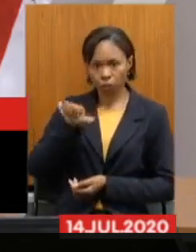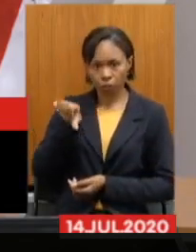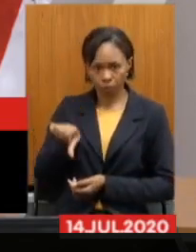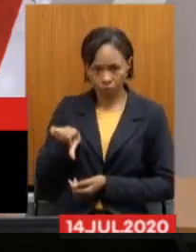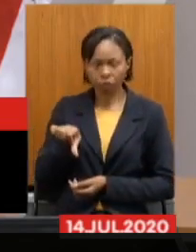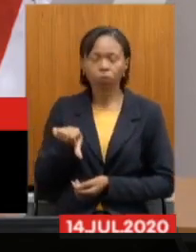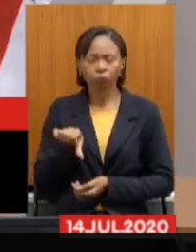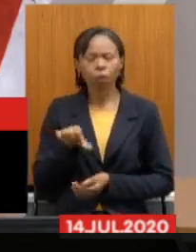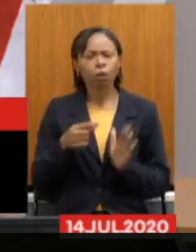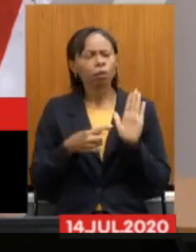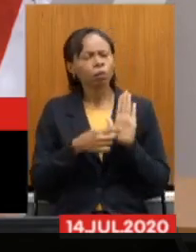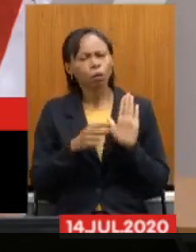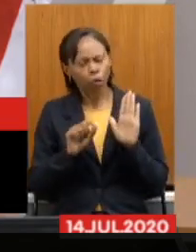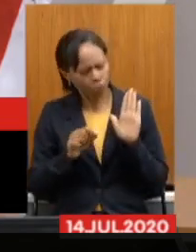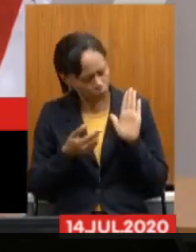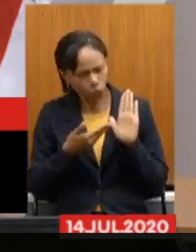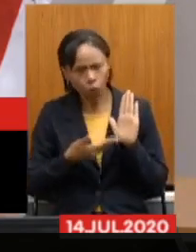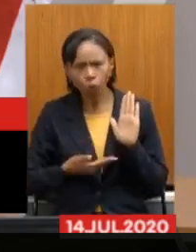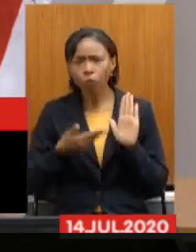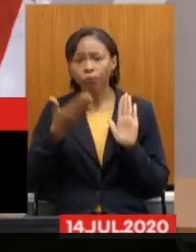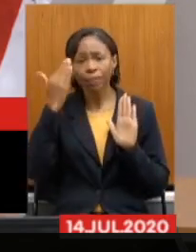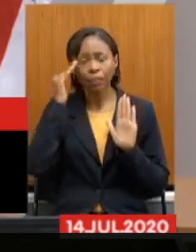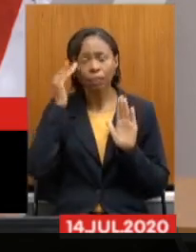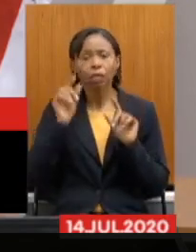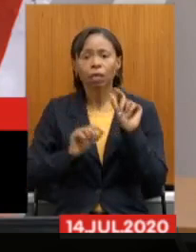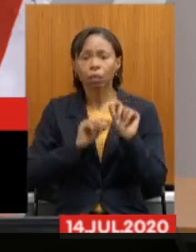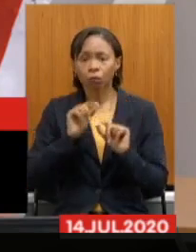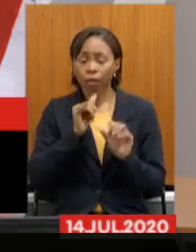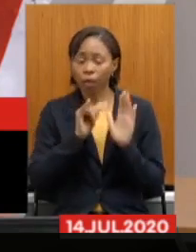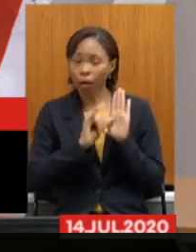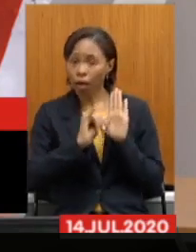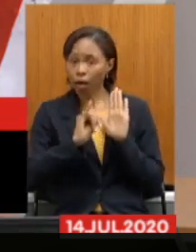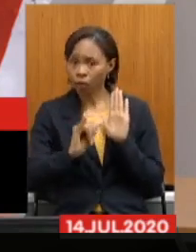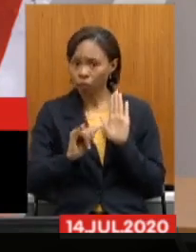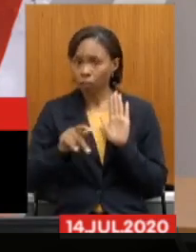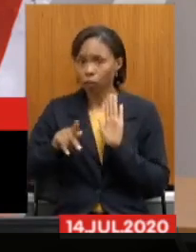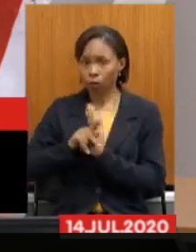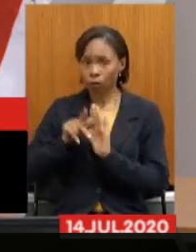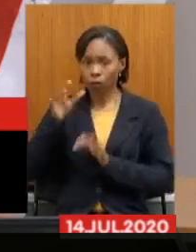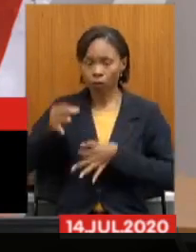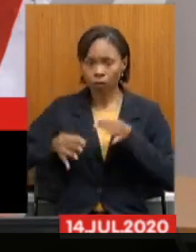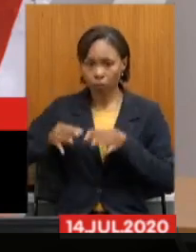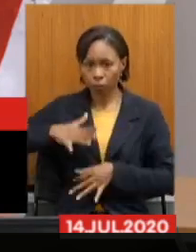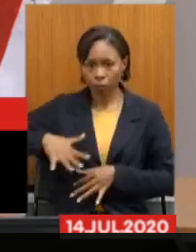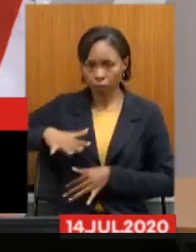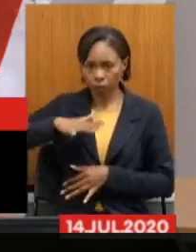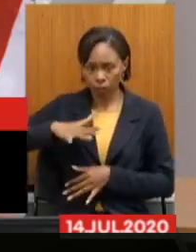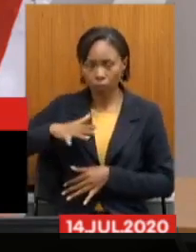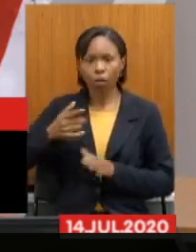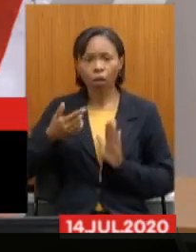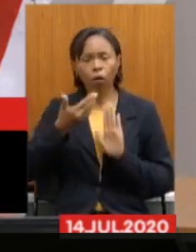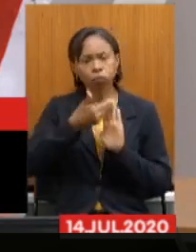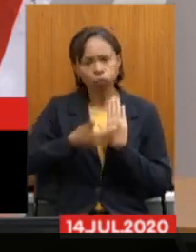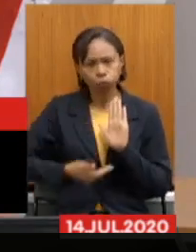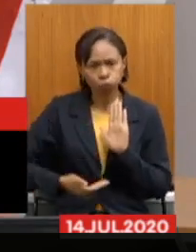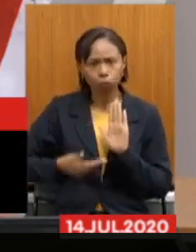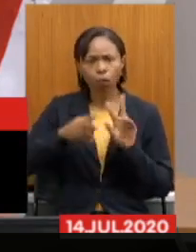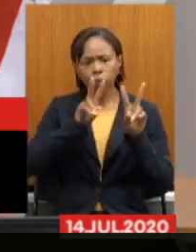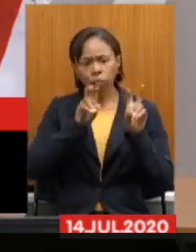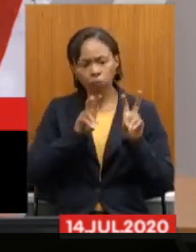do exposto, por entender que a expedição de aviso pela corredoria contemplará as questões apresentadas pelo